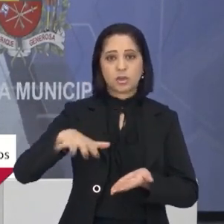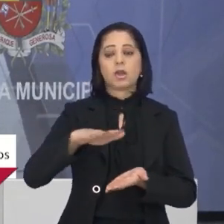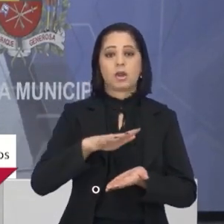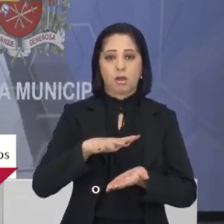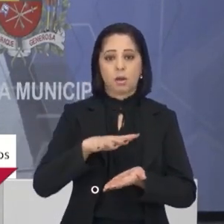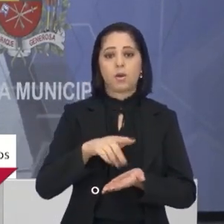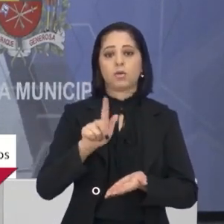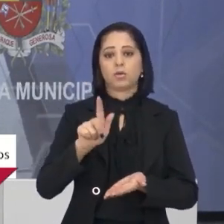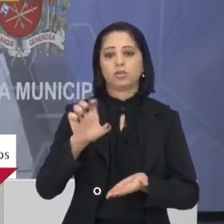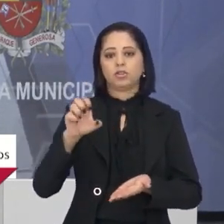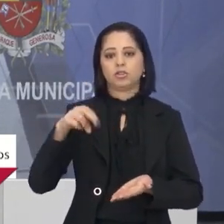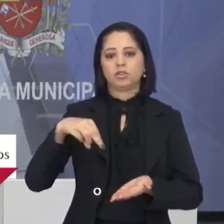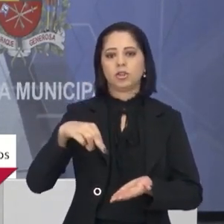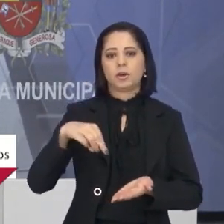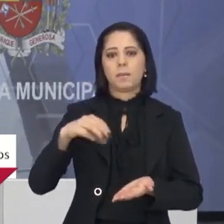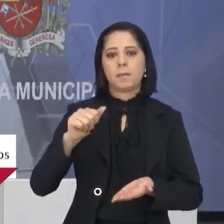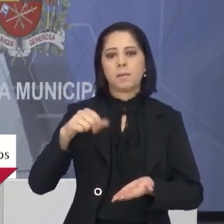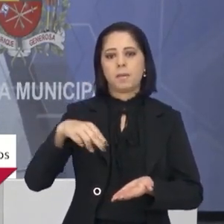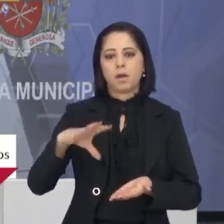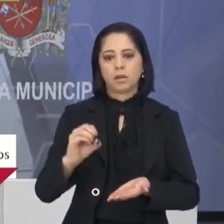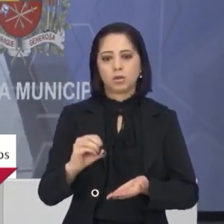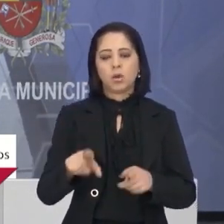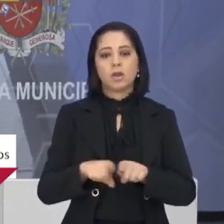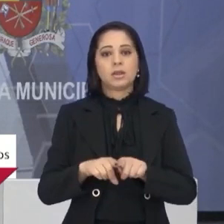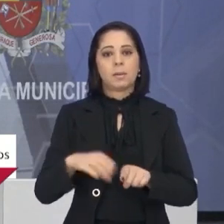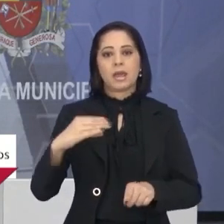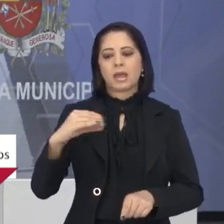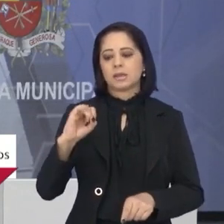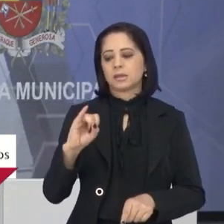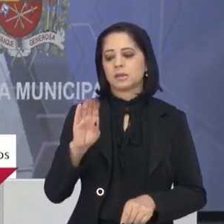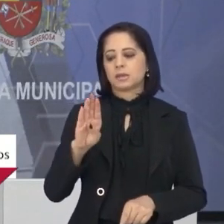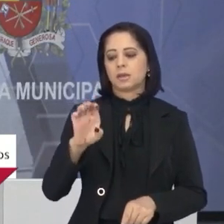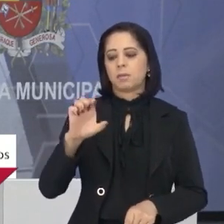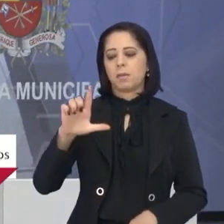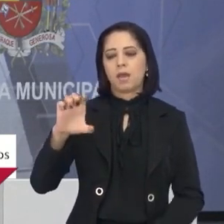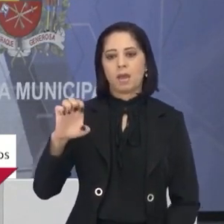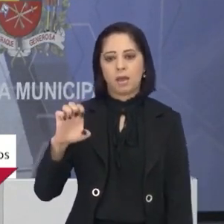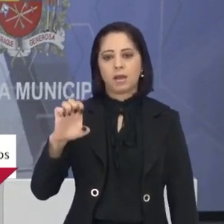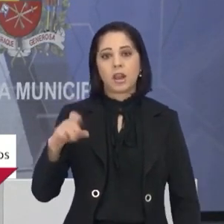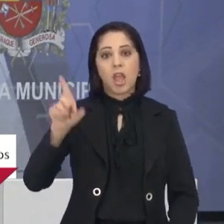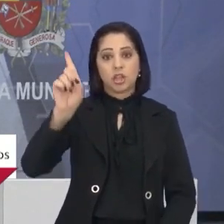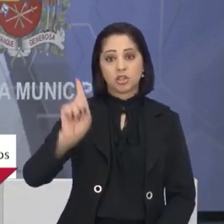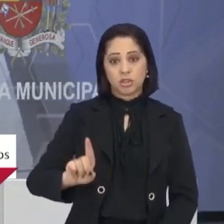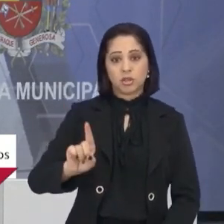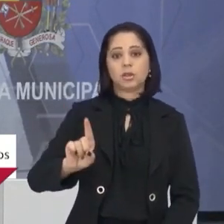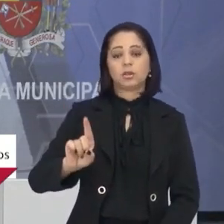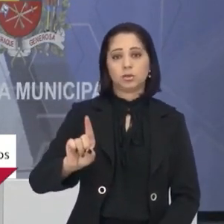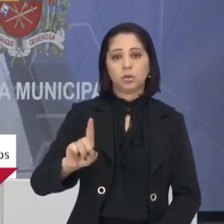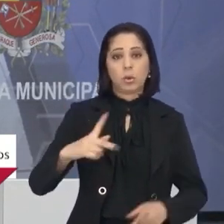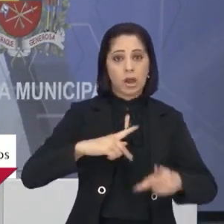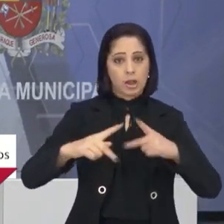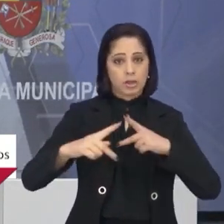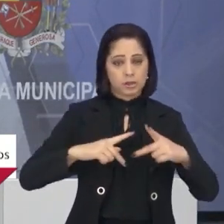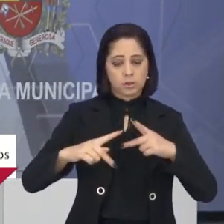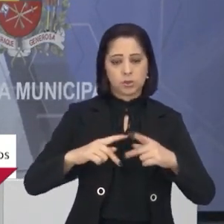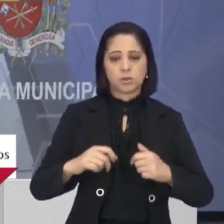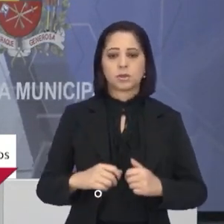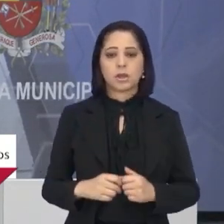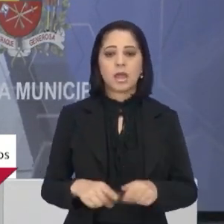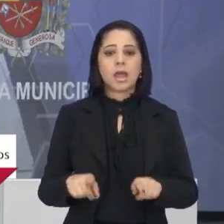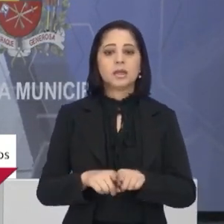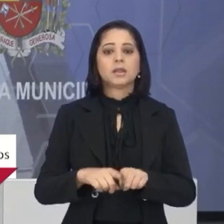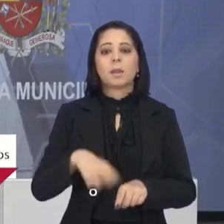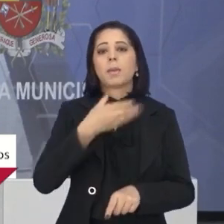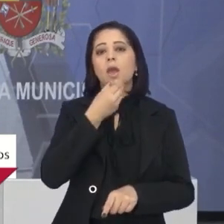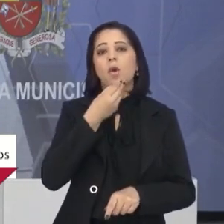e senora Cibele de Lima zanim Martinusso diretora da unidade Regional aqui de São José dos Campos e também